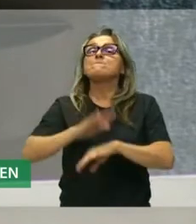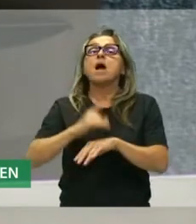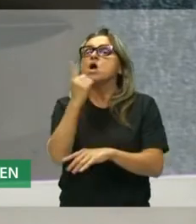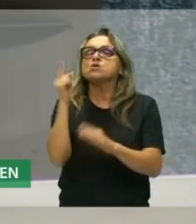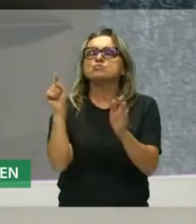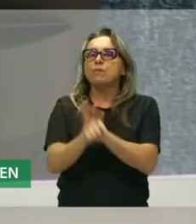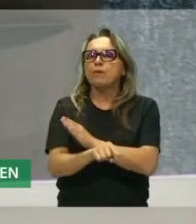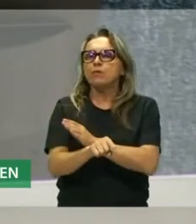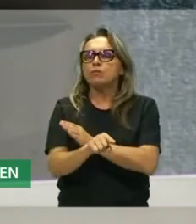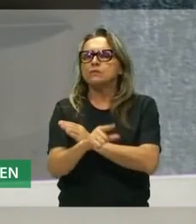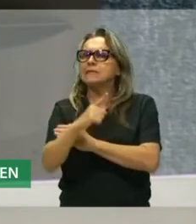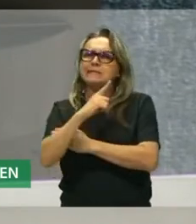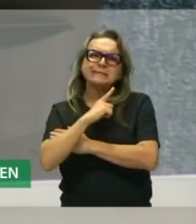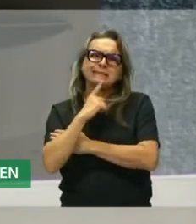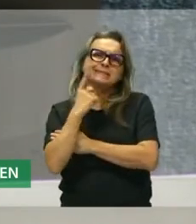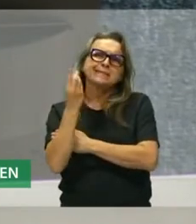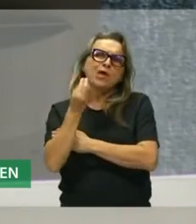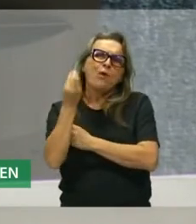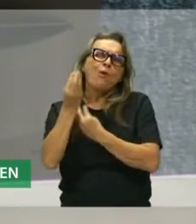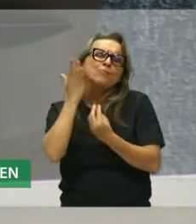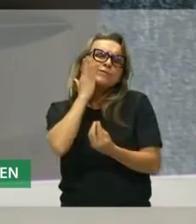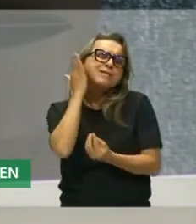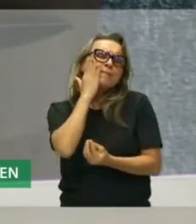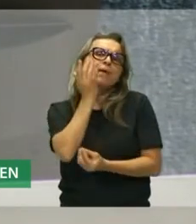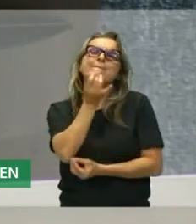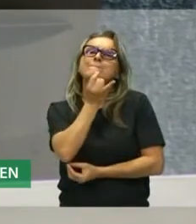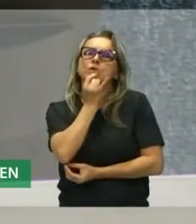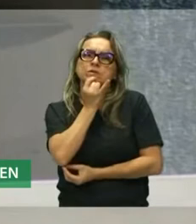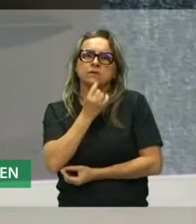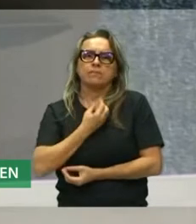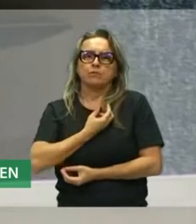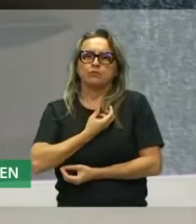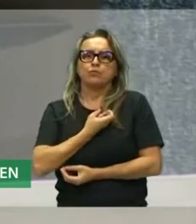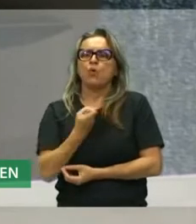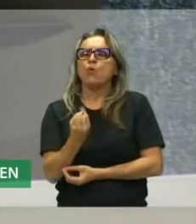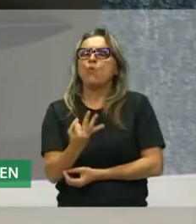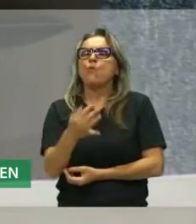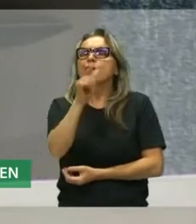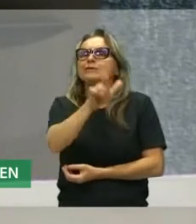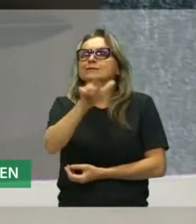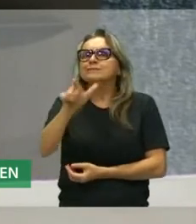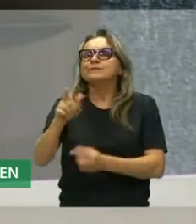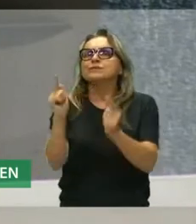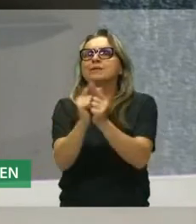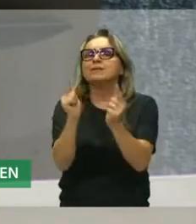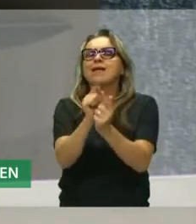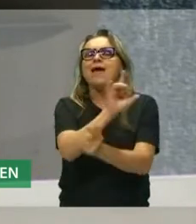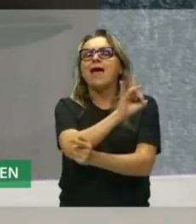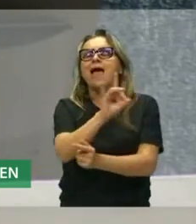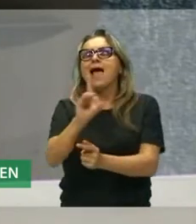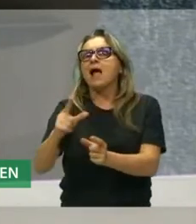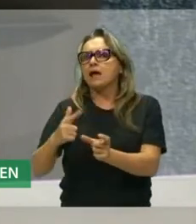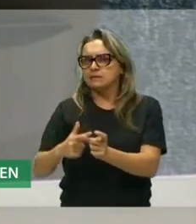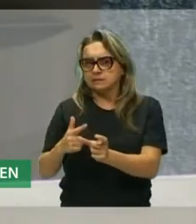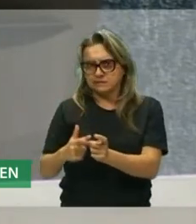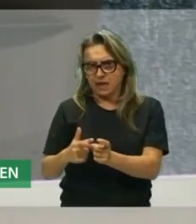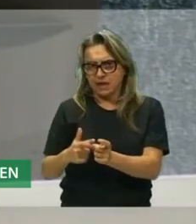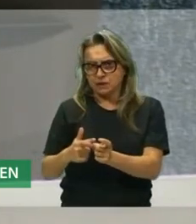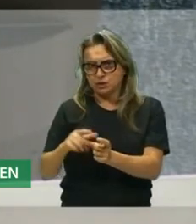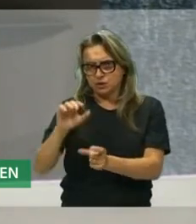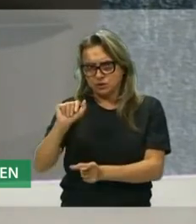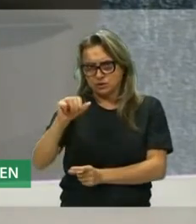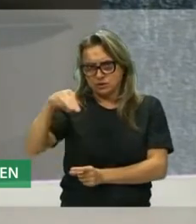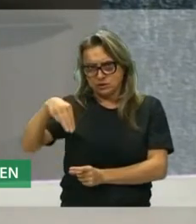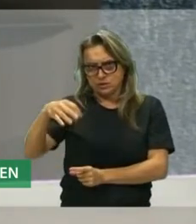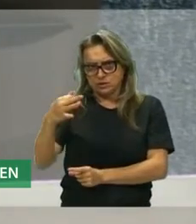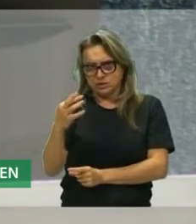como dimensionar o número de atendimentos, né? Quantas pessoas são atendidas de cada cidade da ANFRE, até para